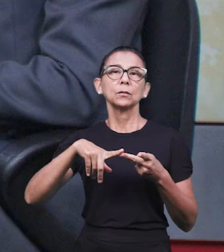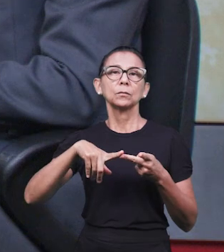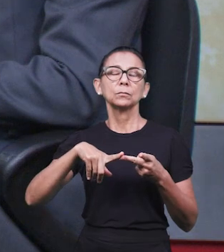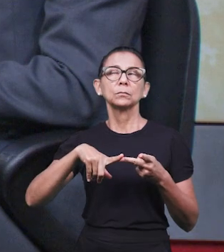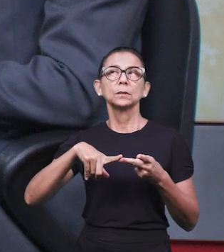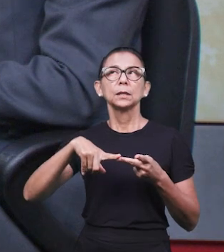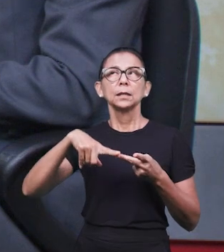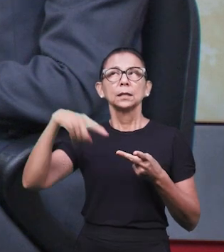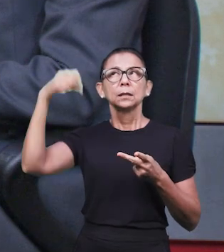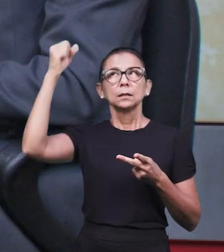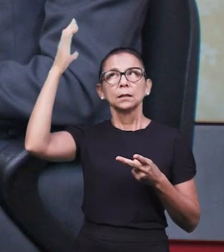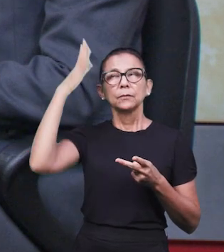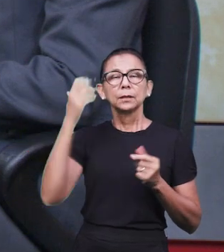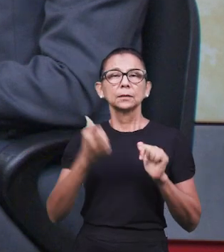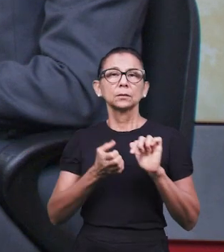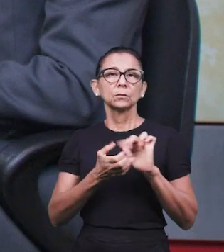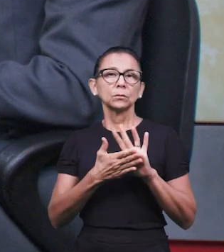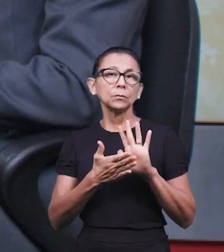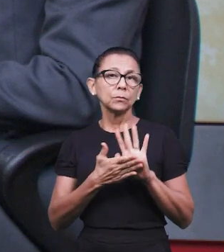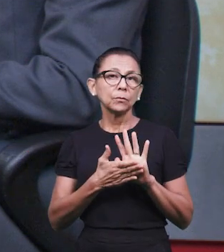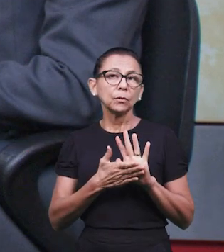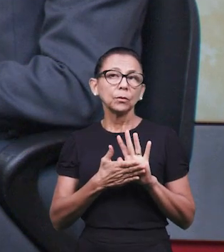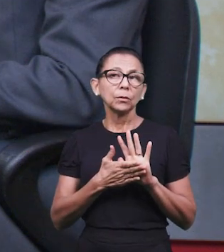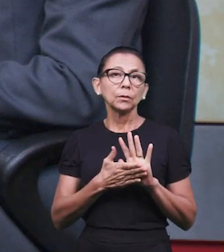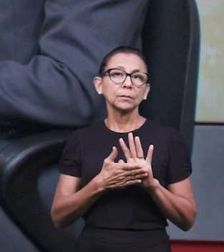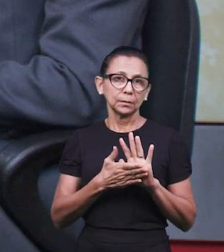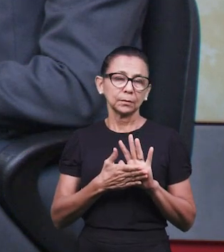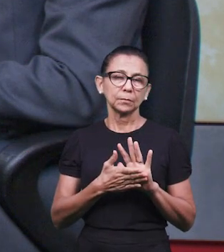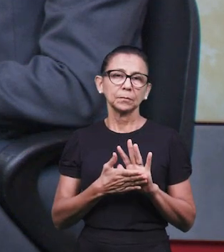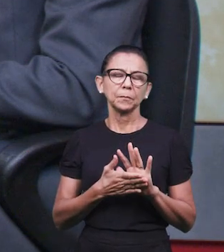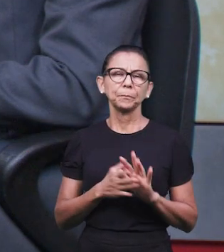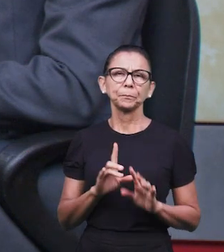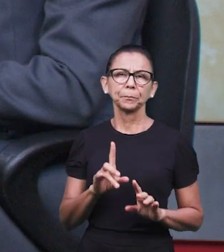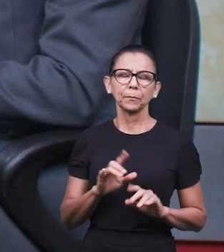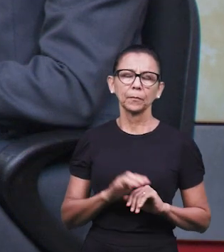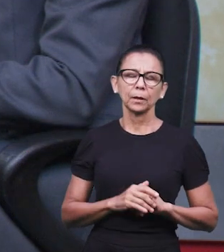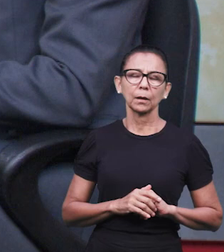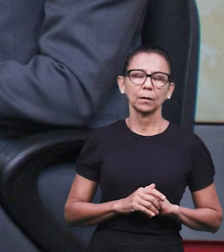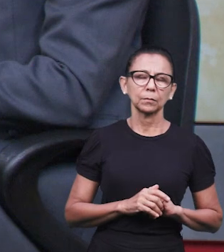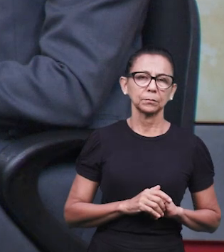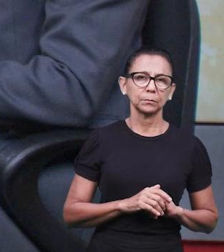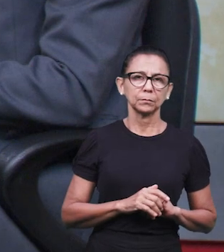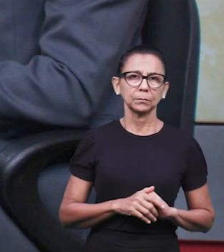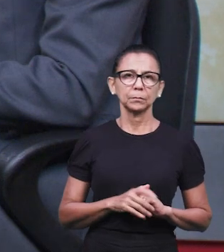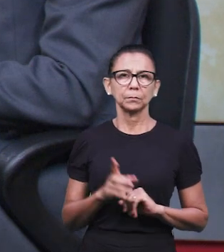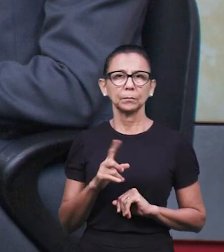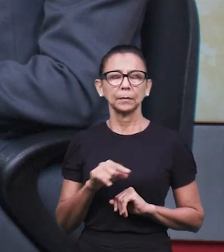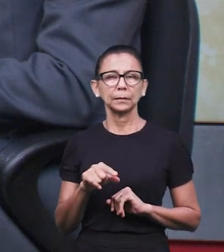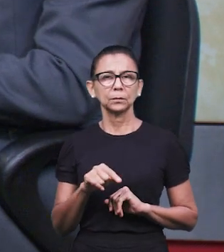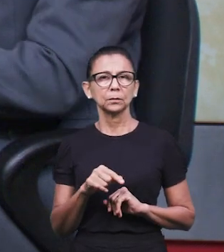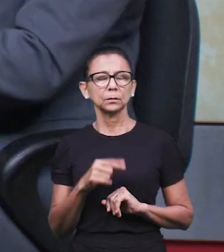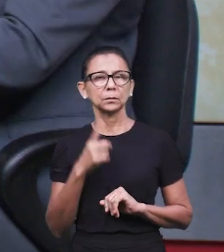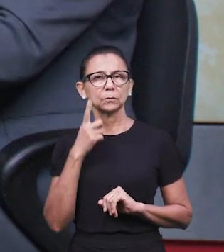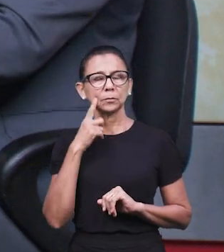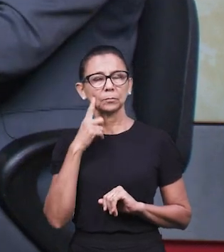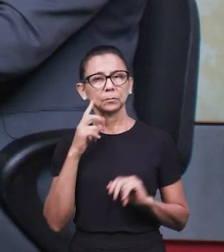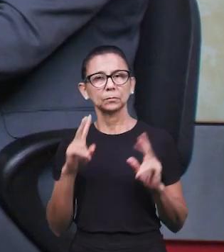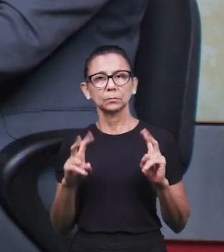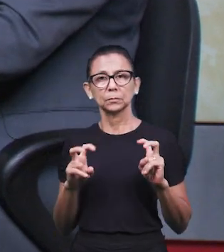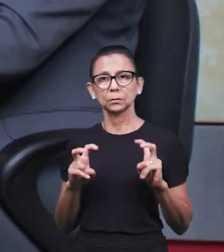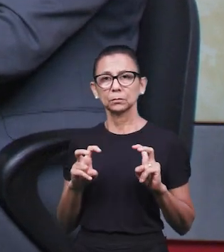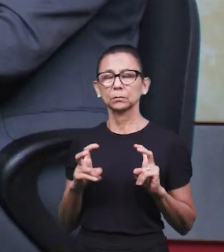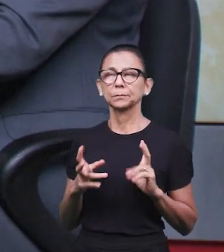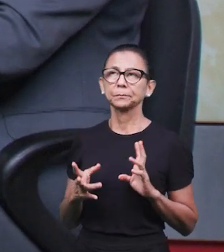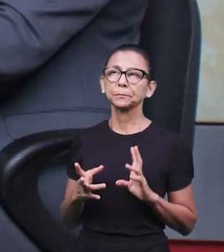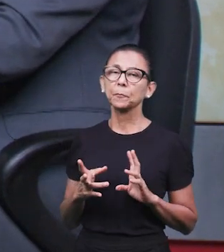ele dentro do culto, ele tem um papel fundamental. Até tocamos no assunto de